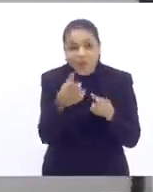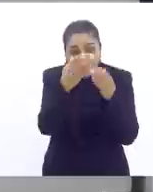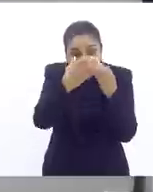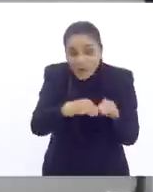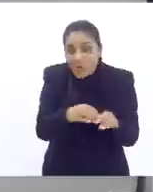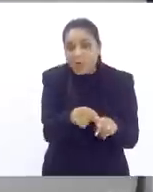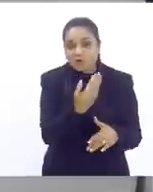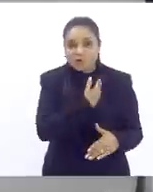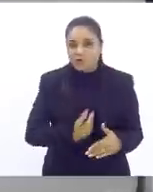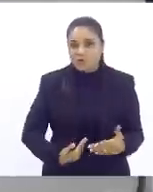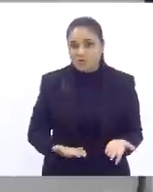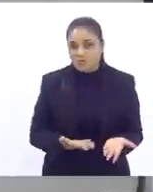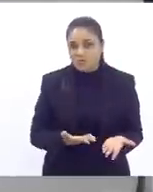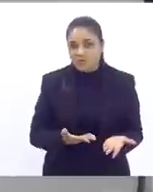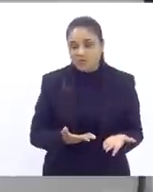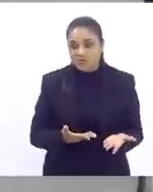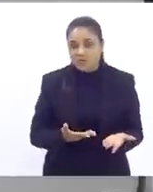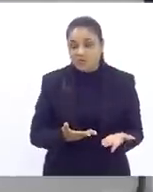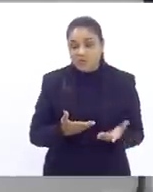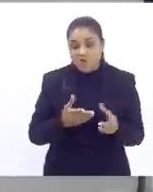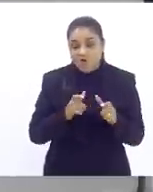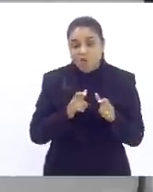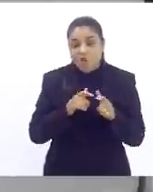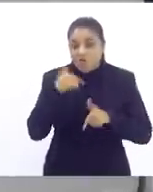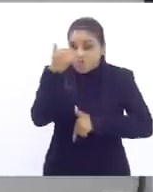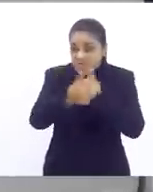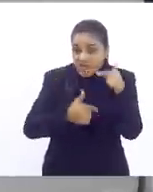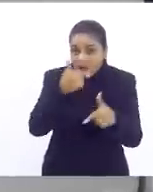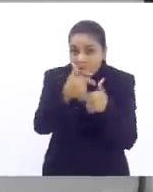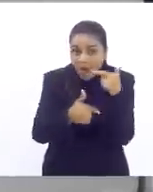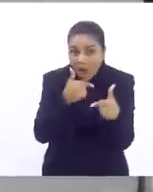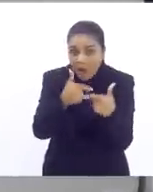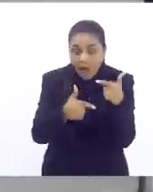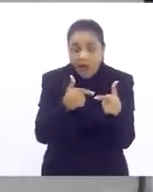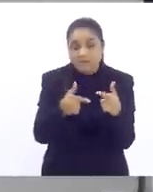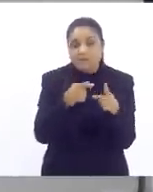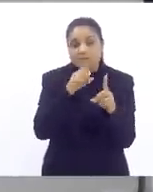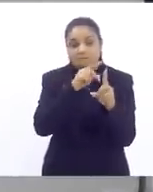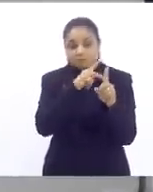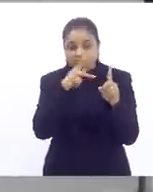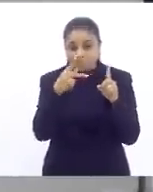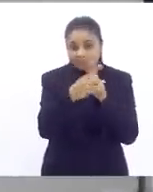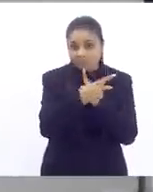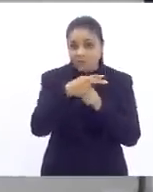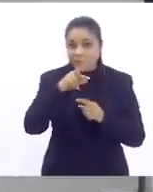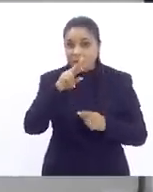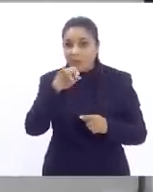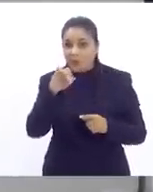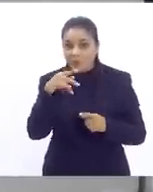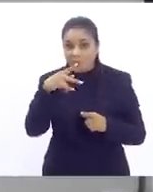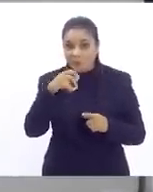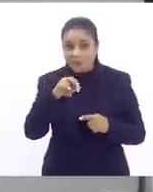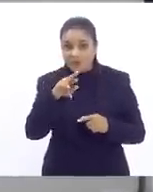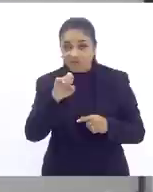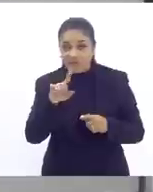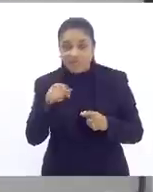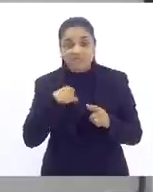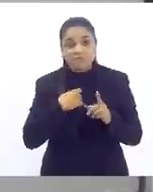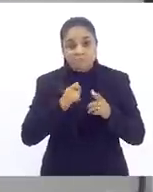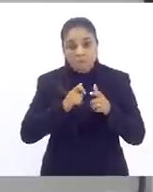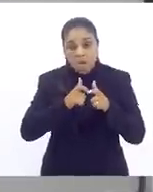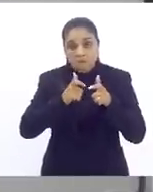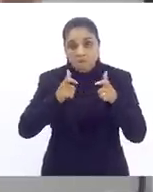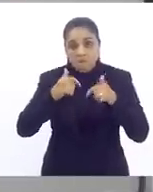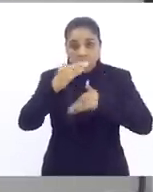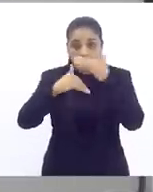o volume de trabalho do Rio previdência vai ser cada vez maior porque cada vez vai ser maior número de nativos